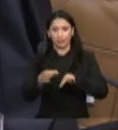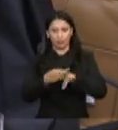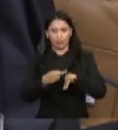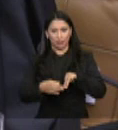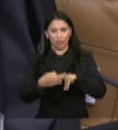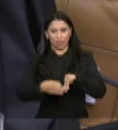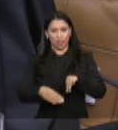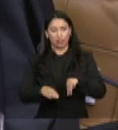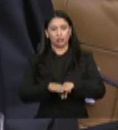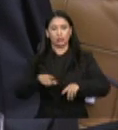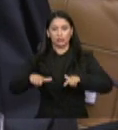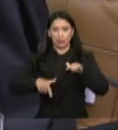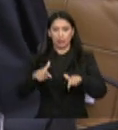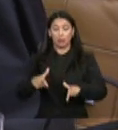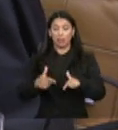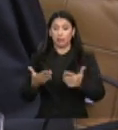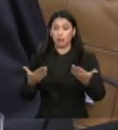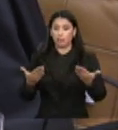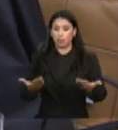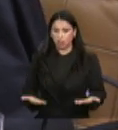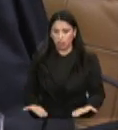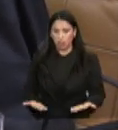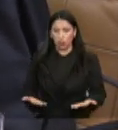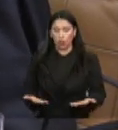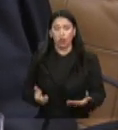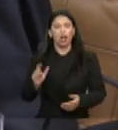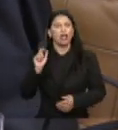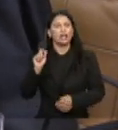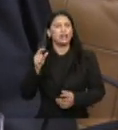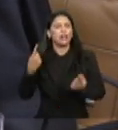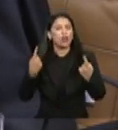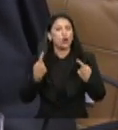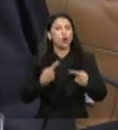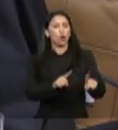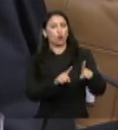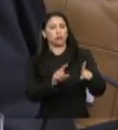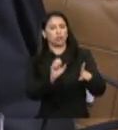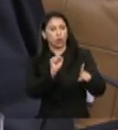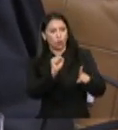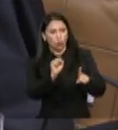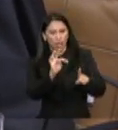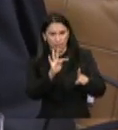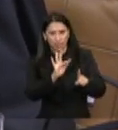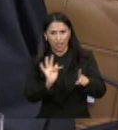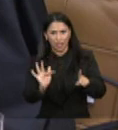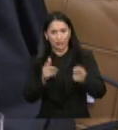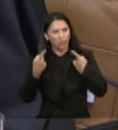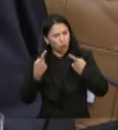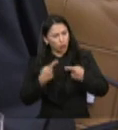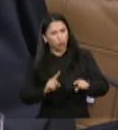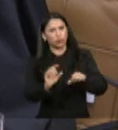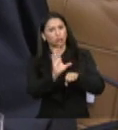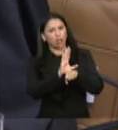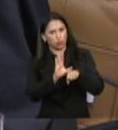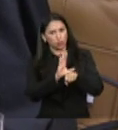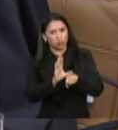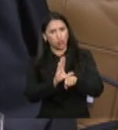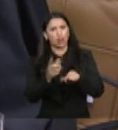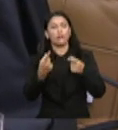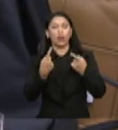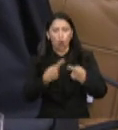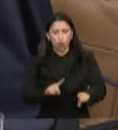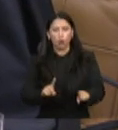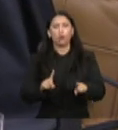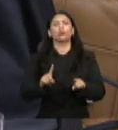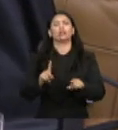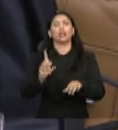mesmo quem afronta esse tribunal afronta A constituição a democracia